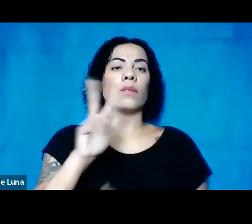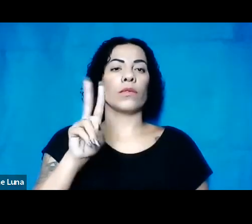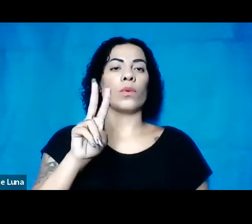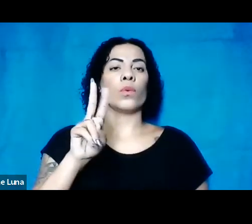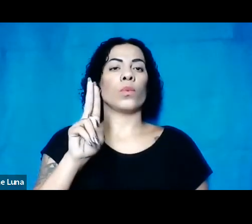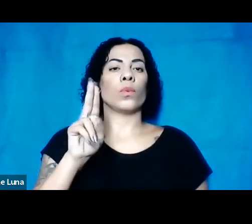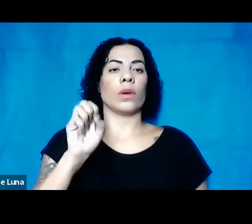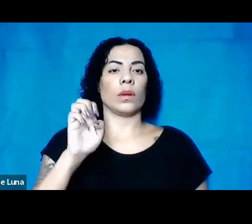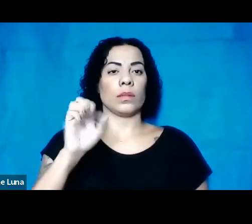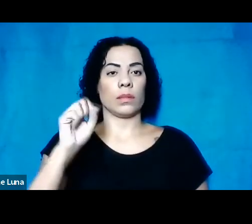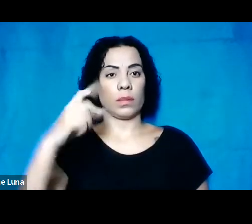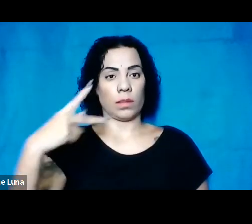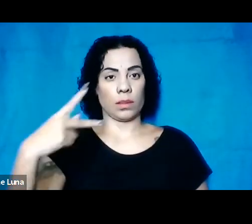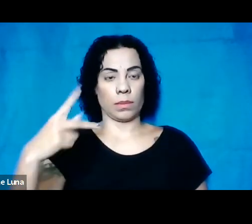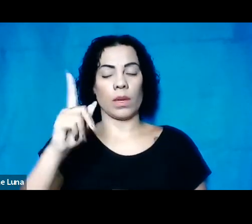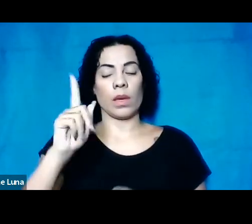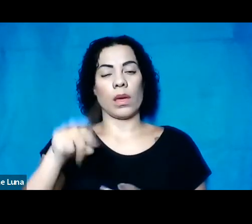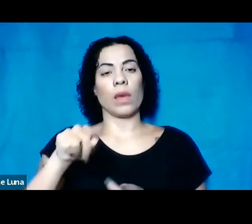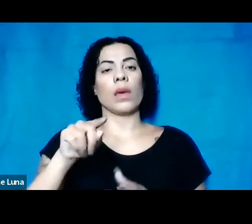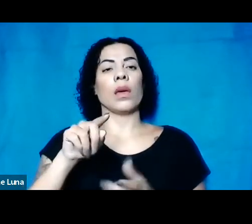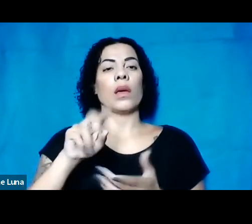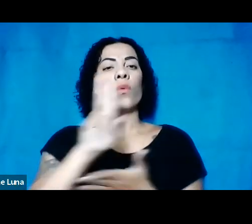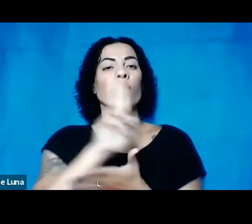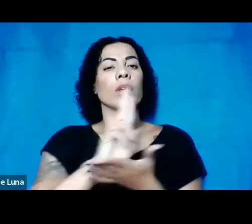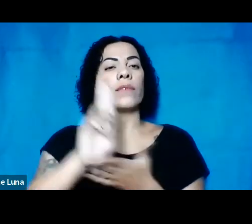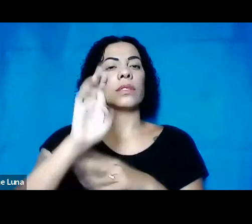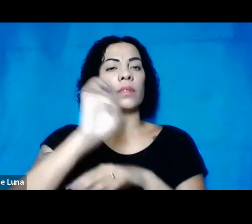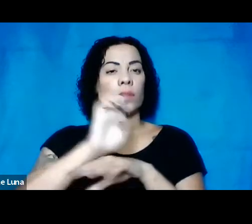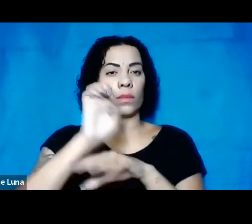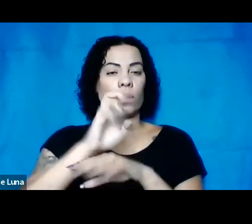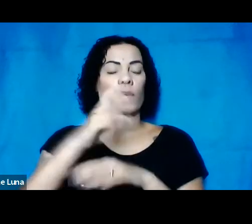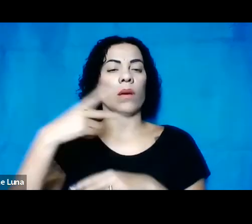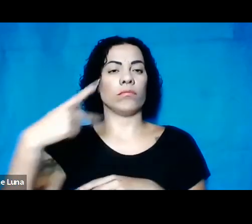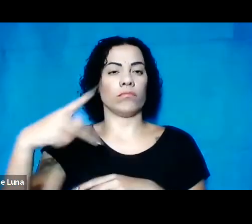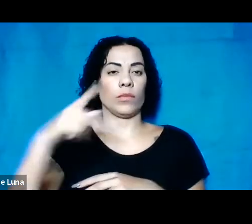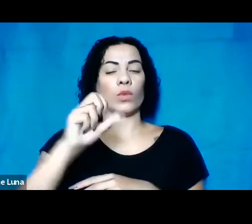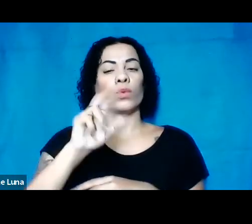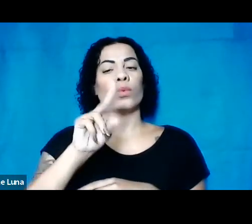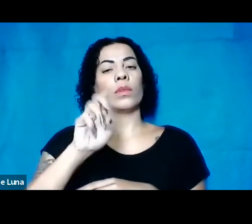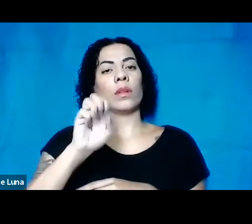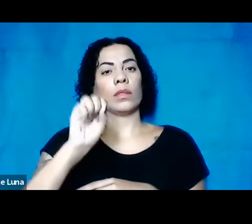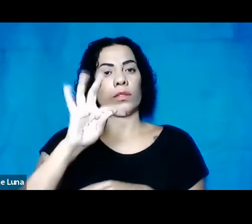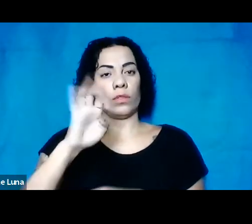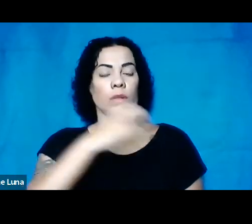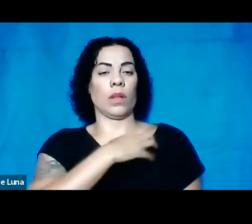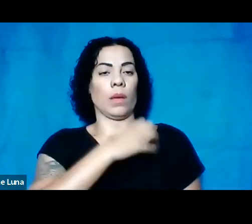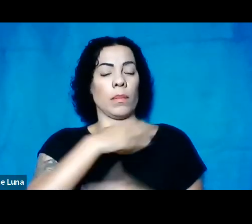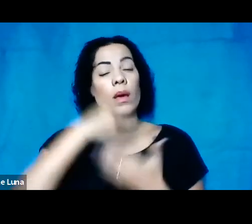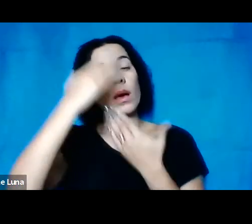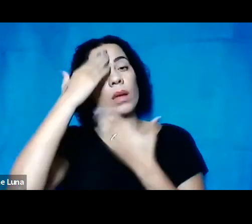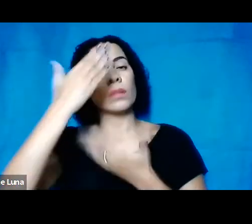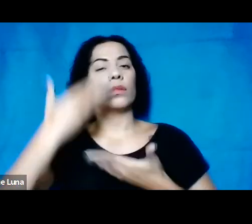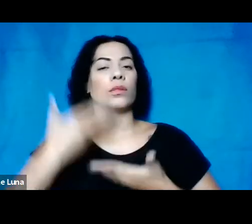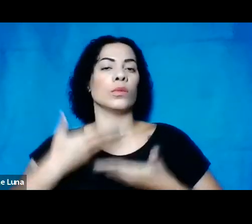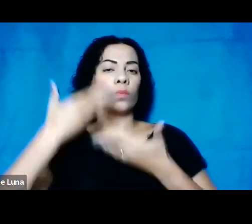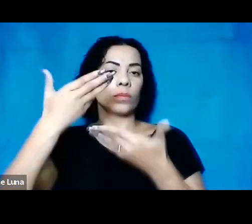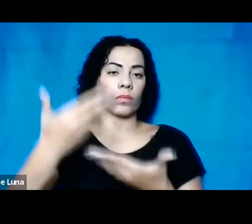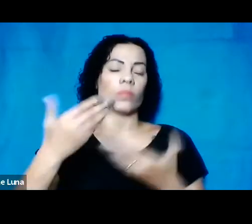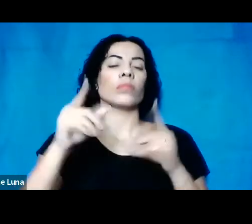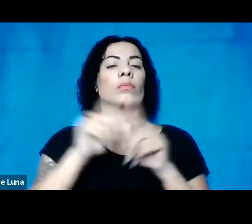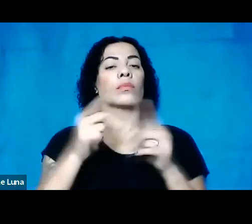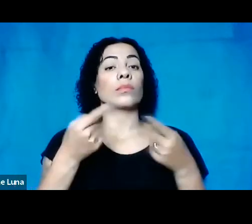da Universidade Estadual do Sudoeste da Bahia, que também produz Universciência, né, pelo convite, pela parceria